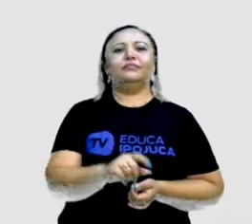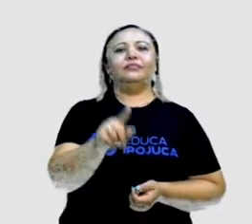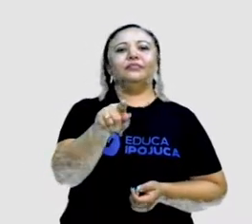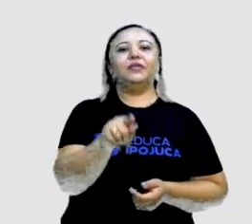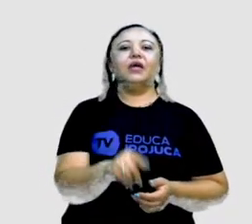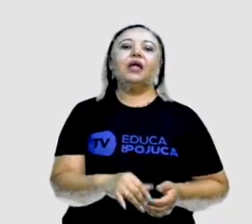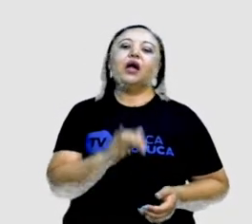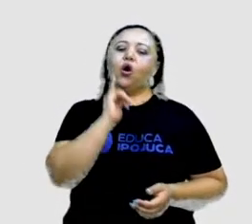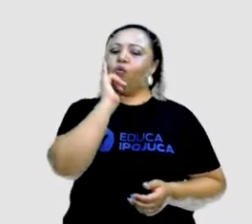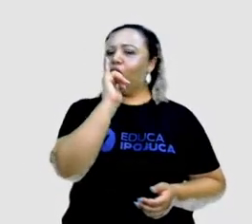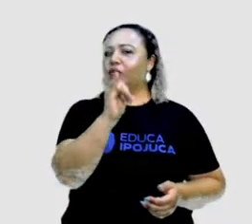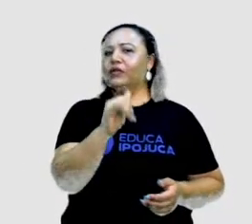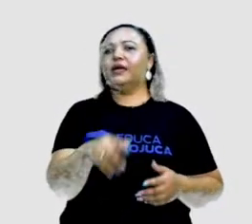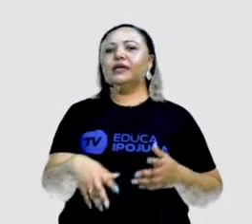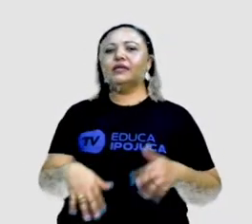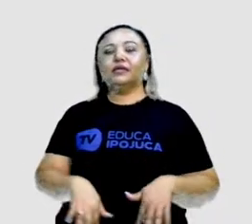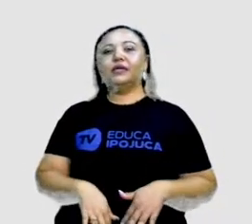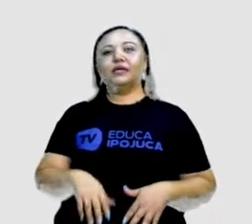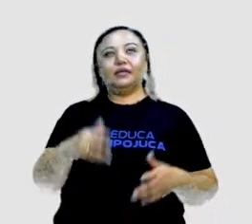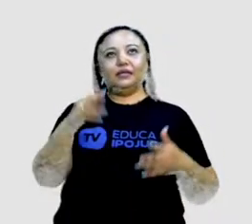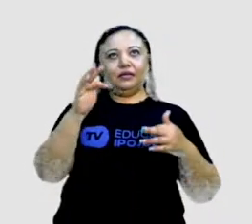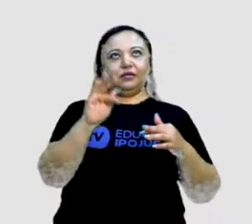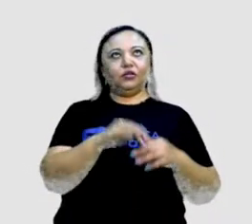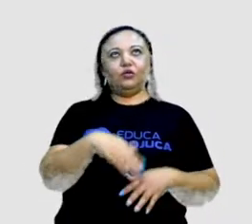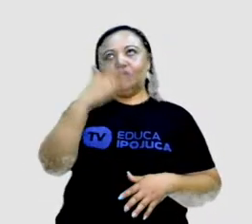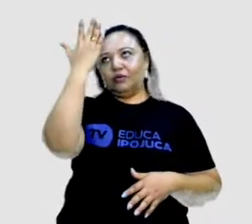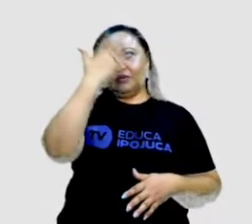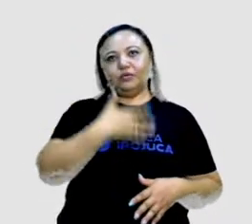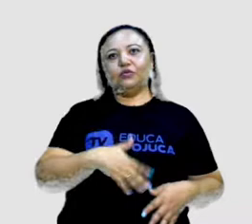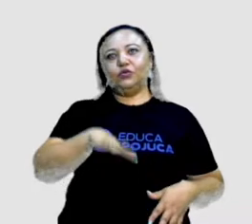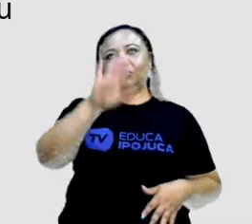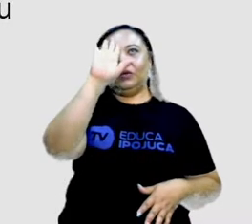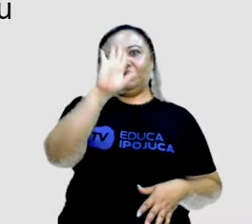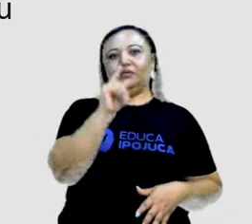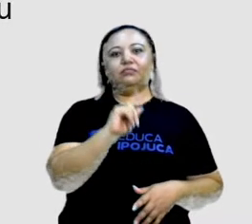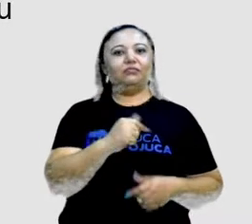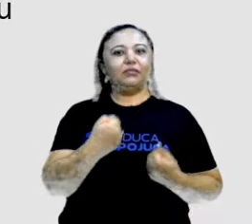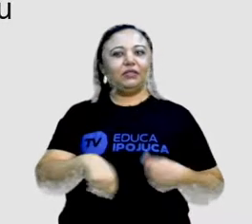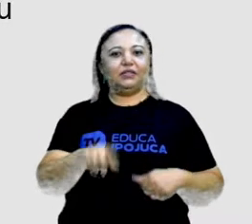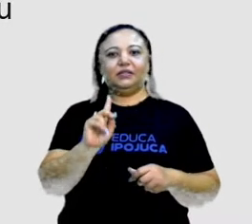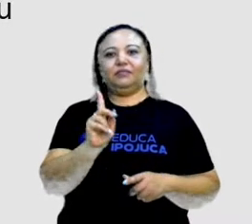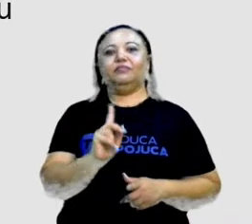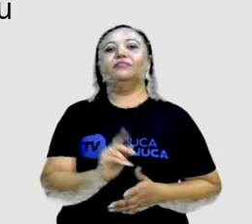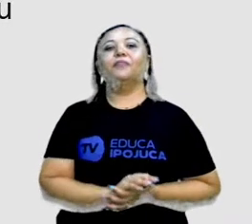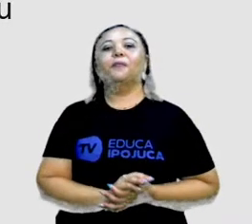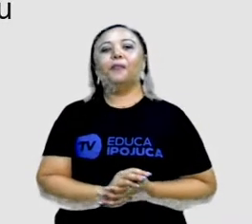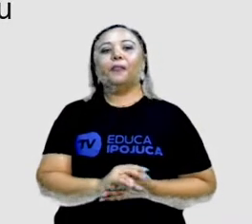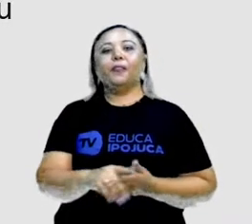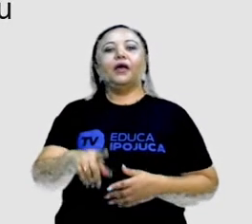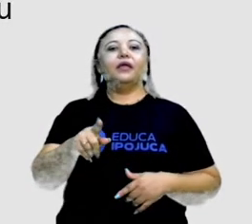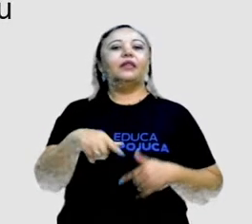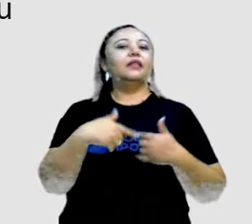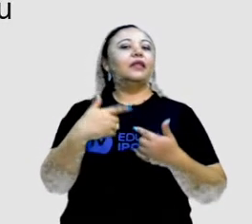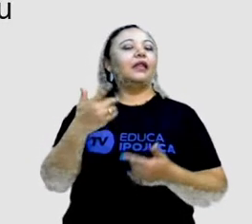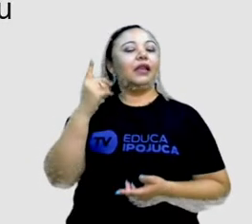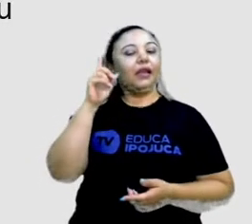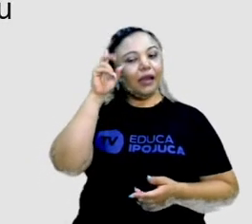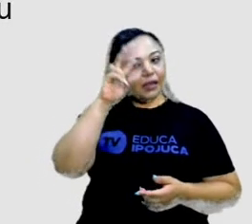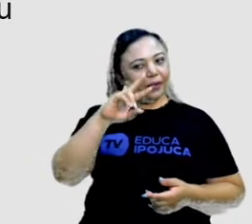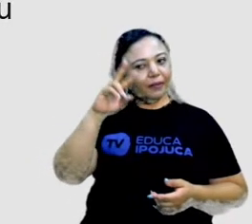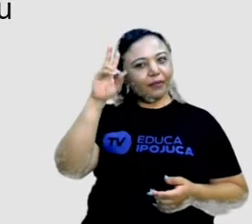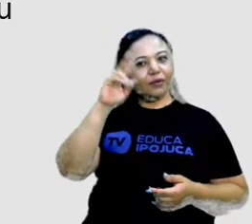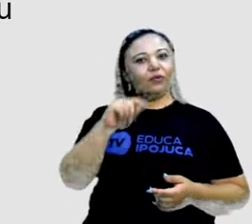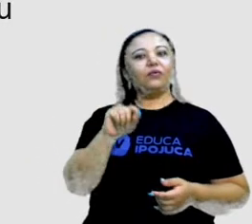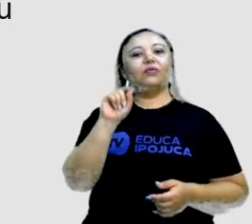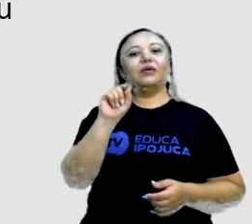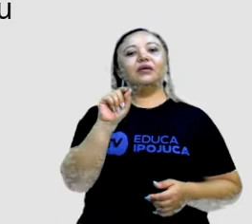que vou contar não é nada assim, tão sério. Não precisa jurar. Está bem. Depois de muitos anos, ainda me lembro em